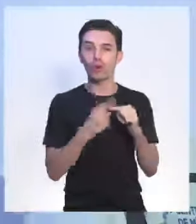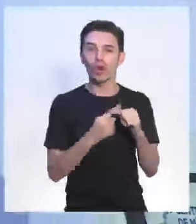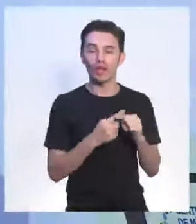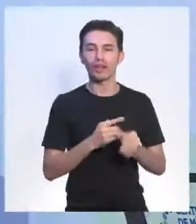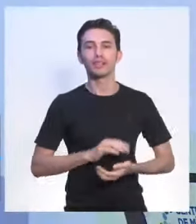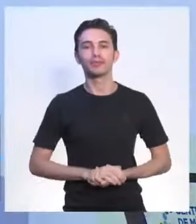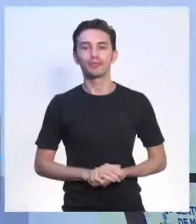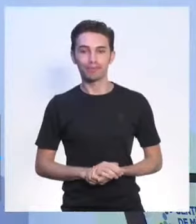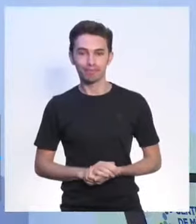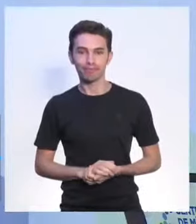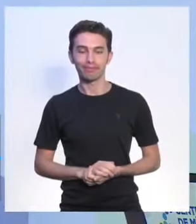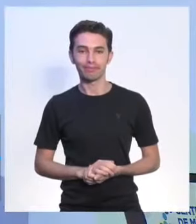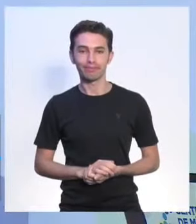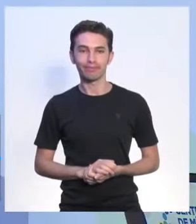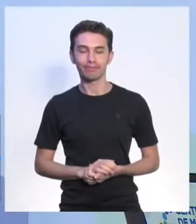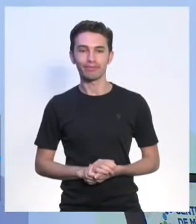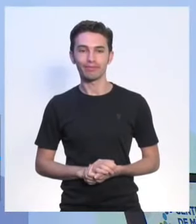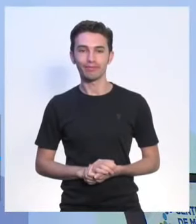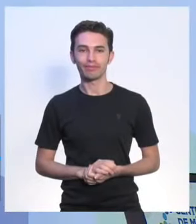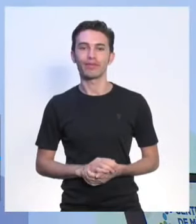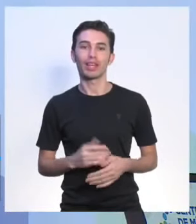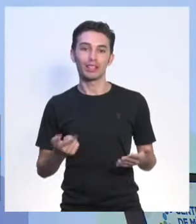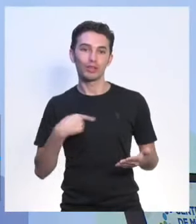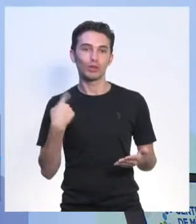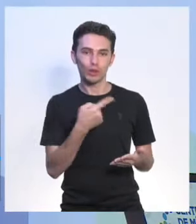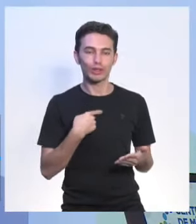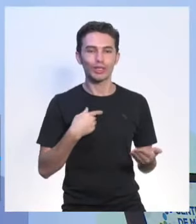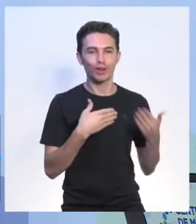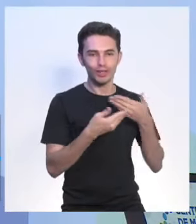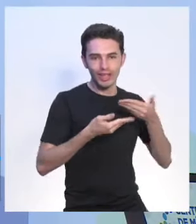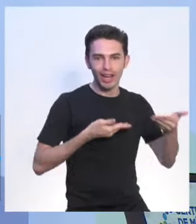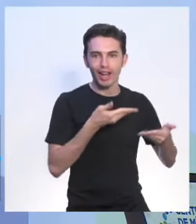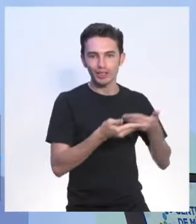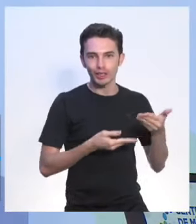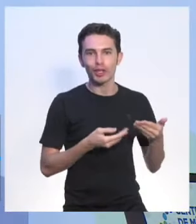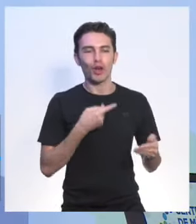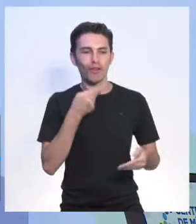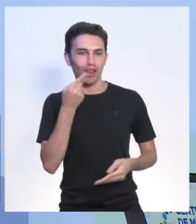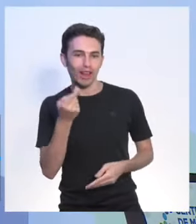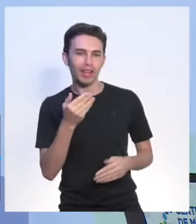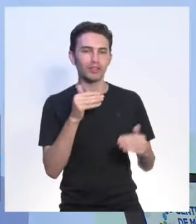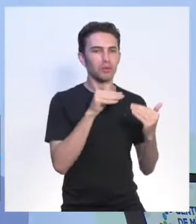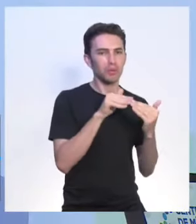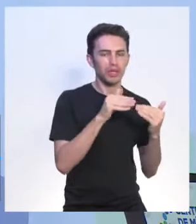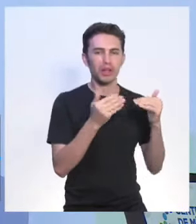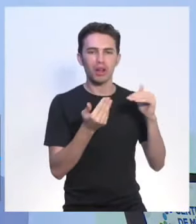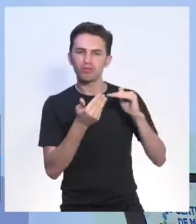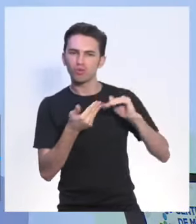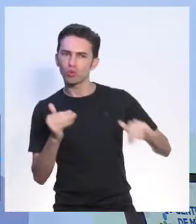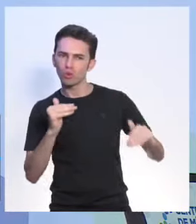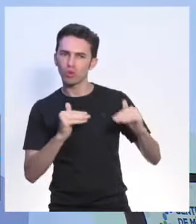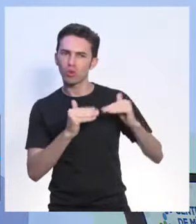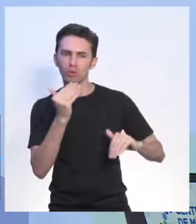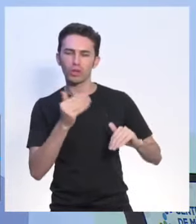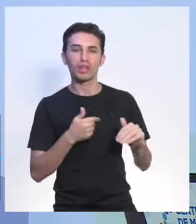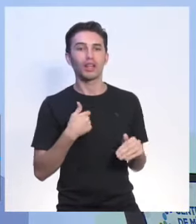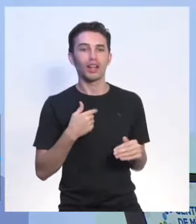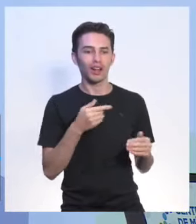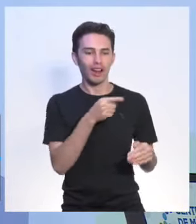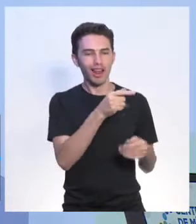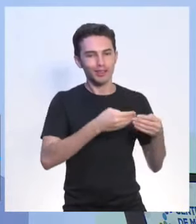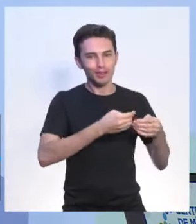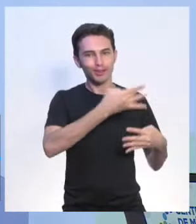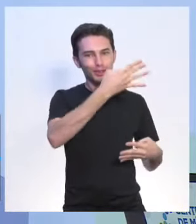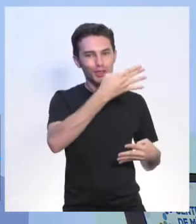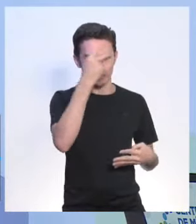então a gente interagiu aí... também criando as nossas sentenças e dando as opiniões, concordando e discordando dos colegas de chat, né, os